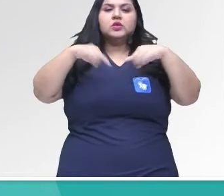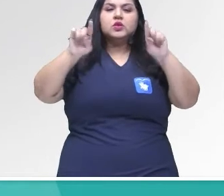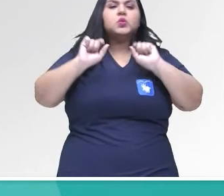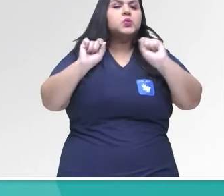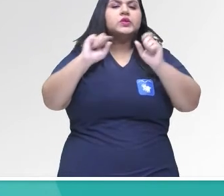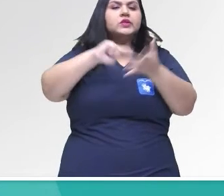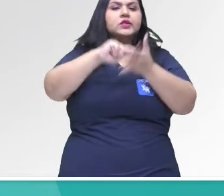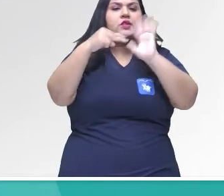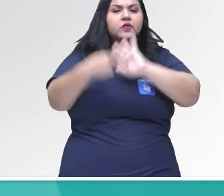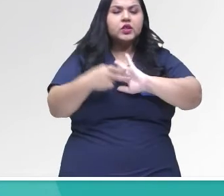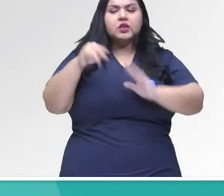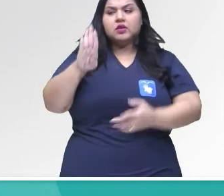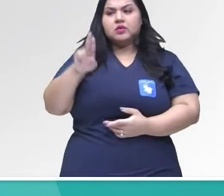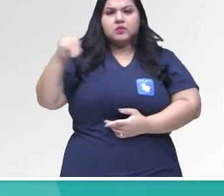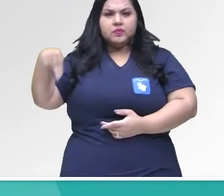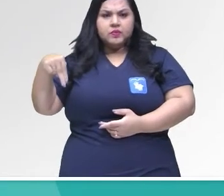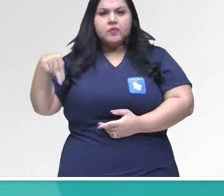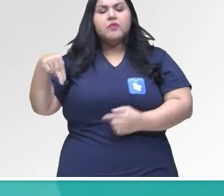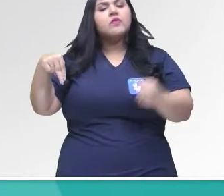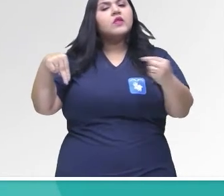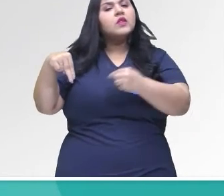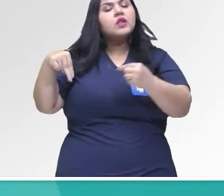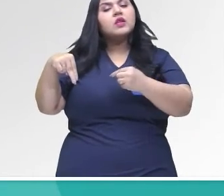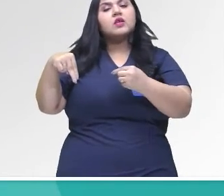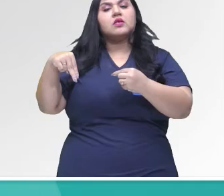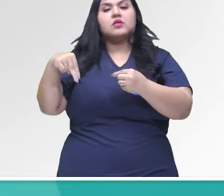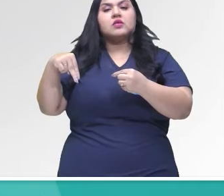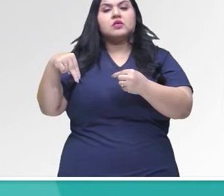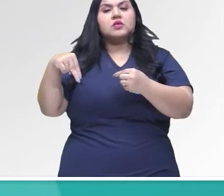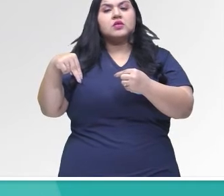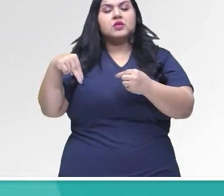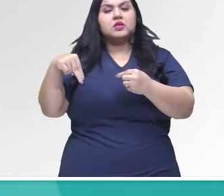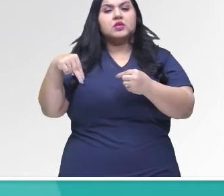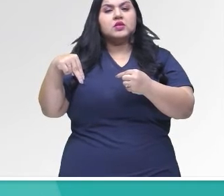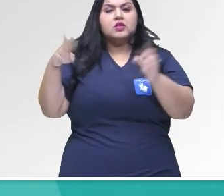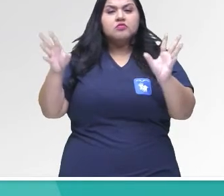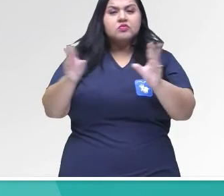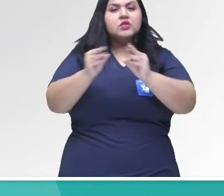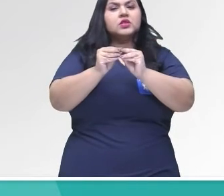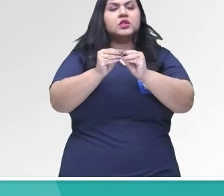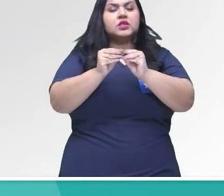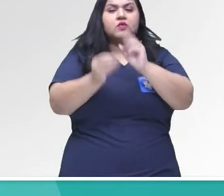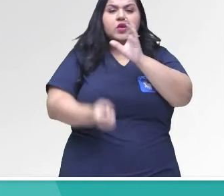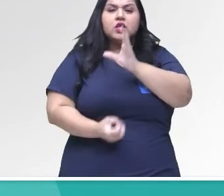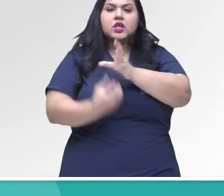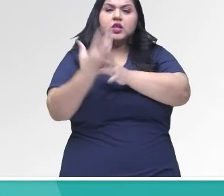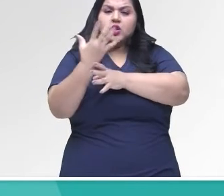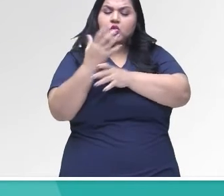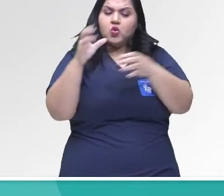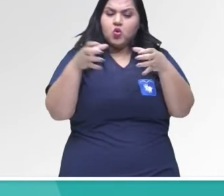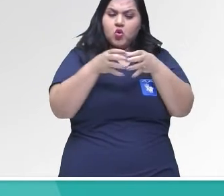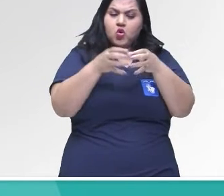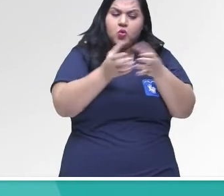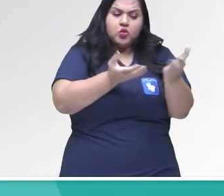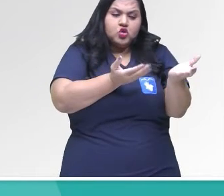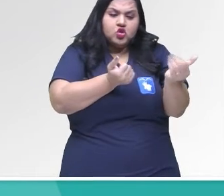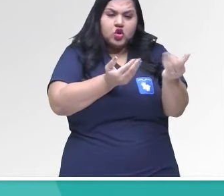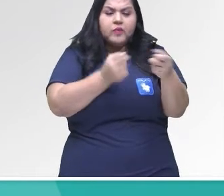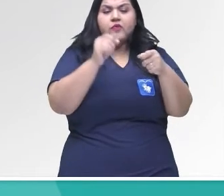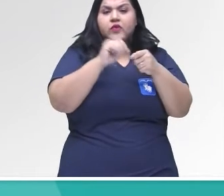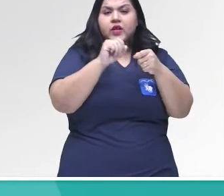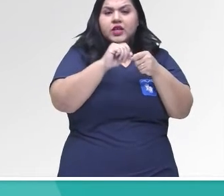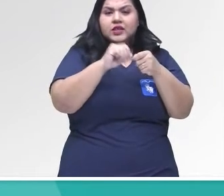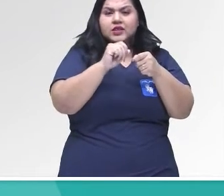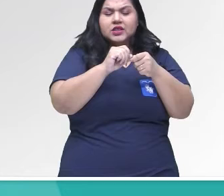bossa nova? Já vem de bossa. A bossa nova, em síntese, ele foi criado por um grupo de jovens que faziam parte